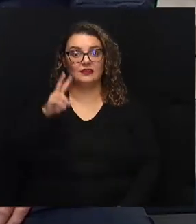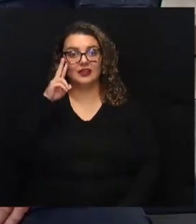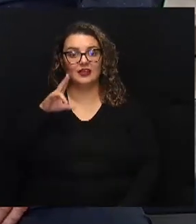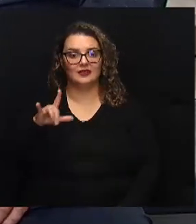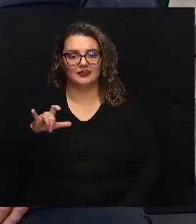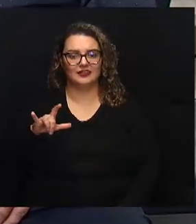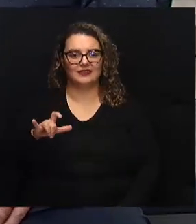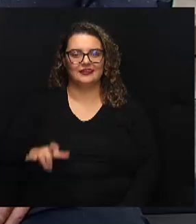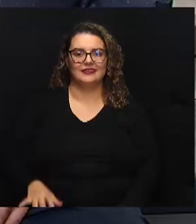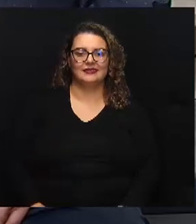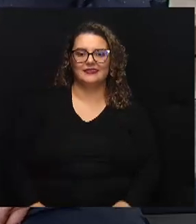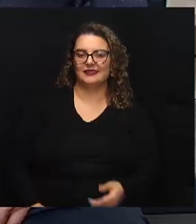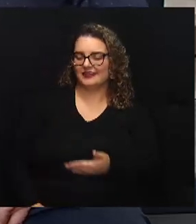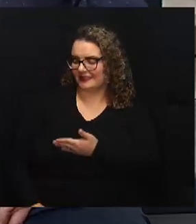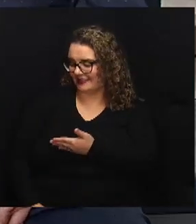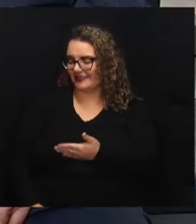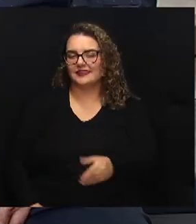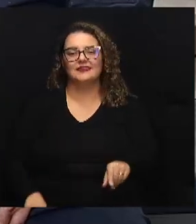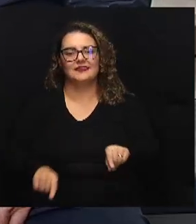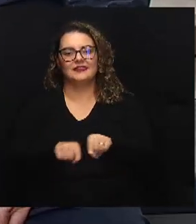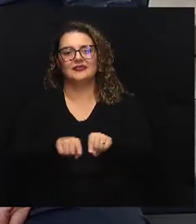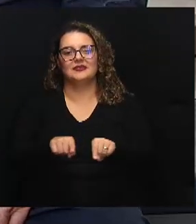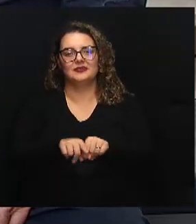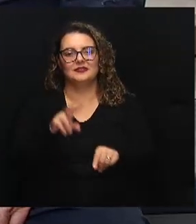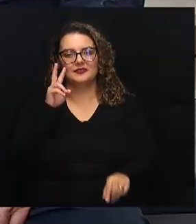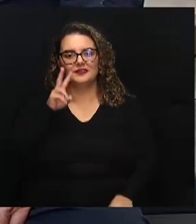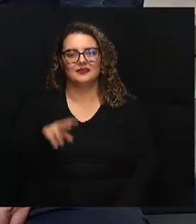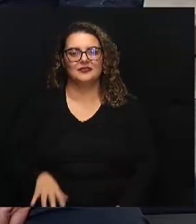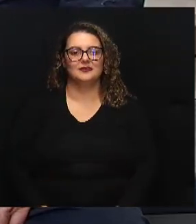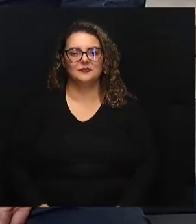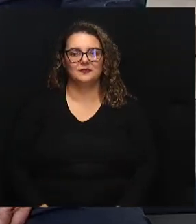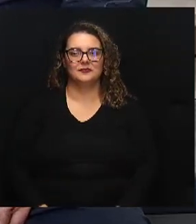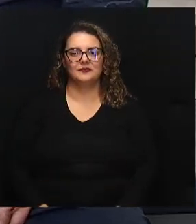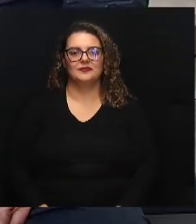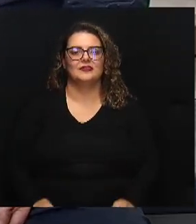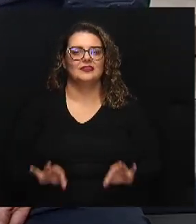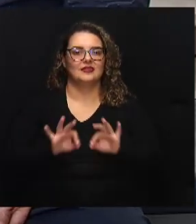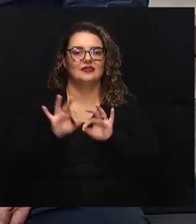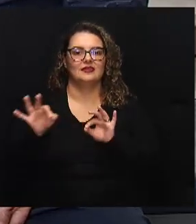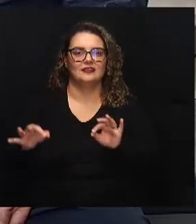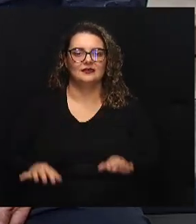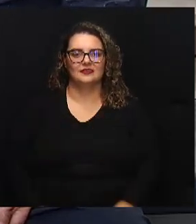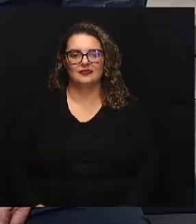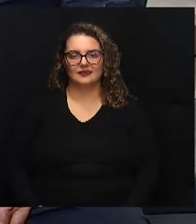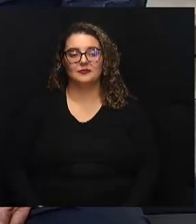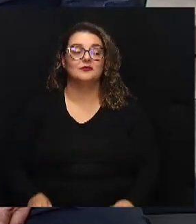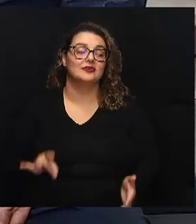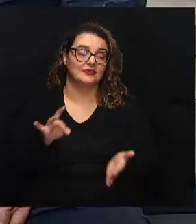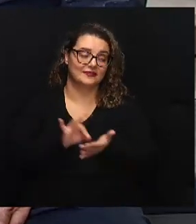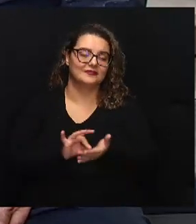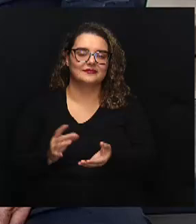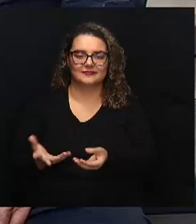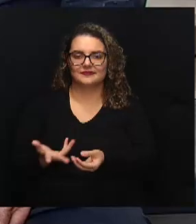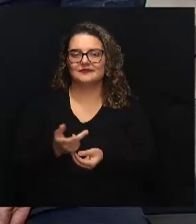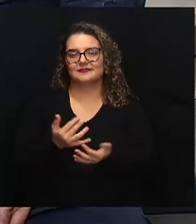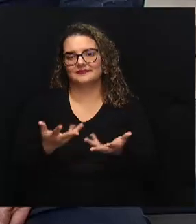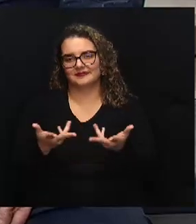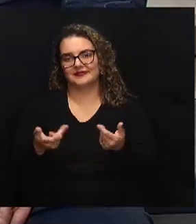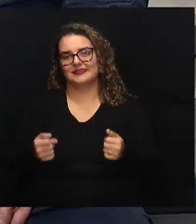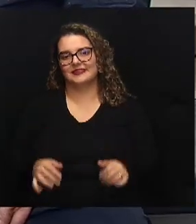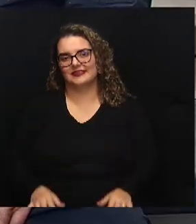Instagram, vocês estão vendo aqui, vão poder seguir também. Vem gente de longe, né? Vem Não é à toa, porque realmente as obras são